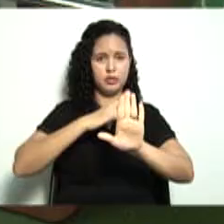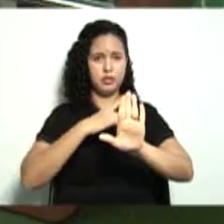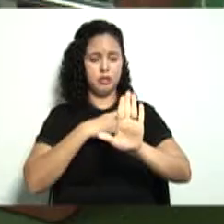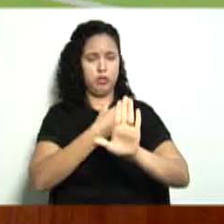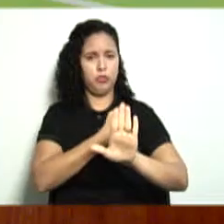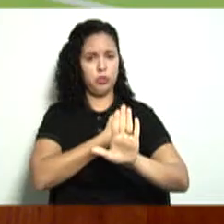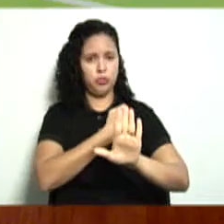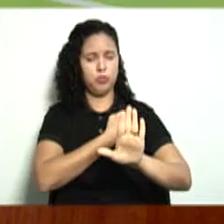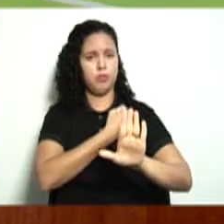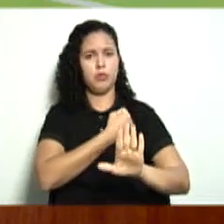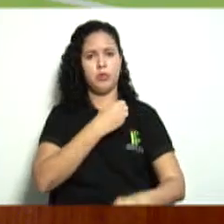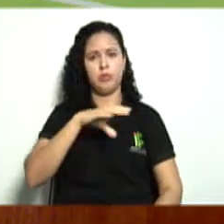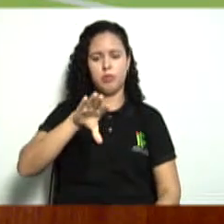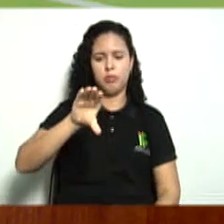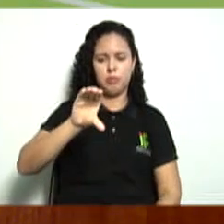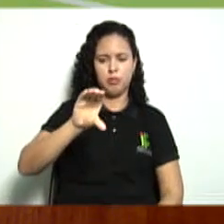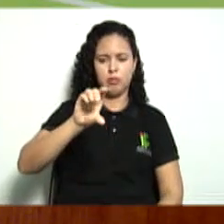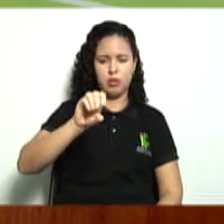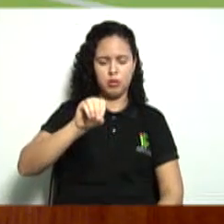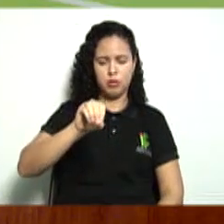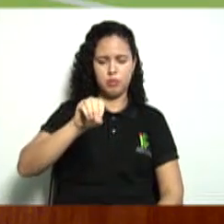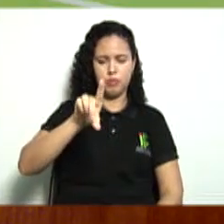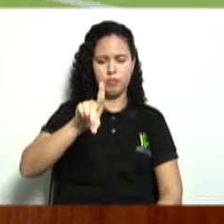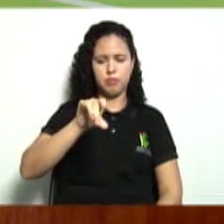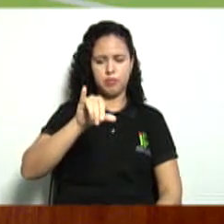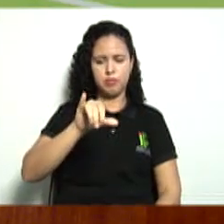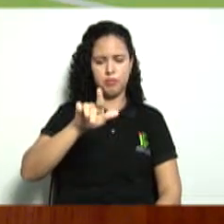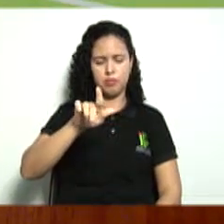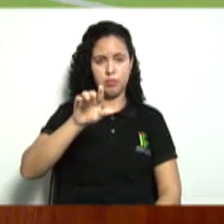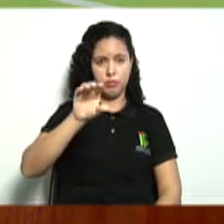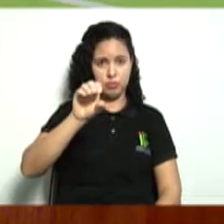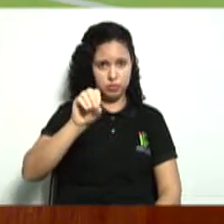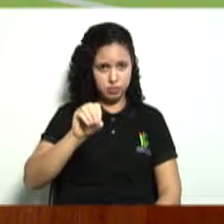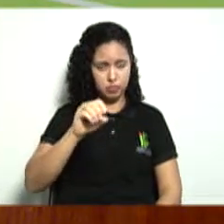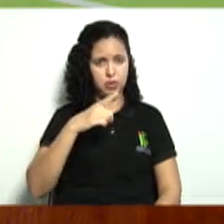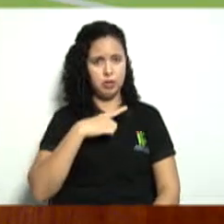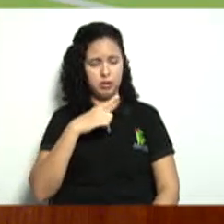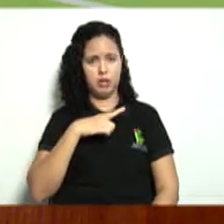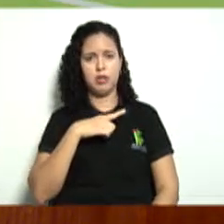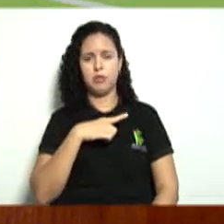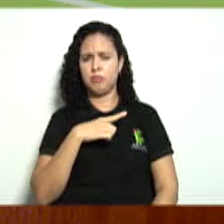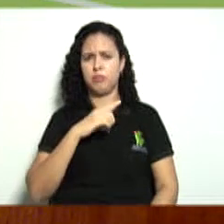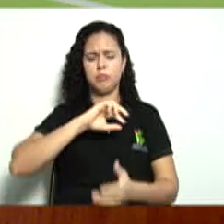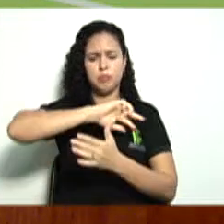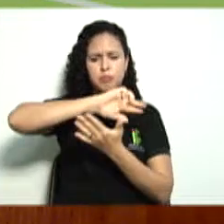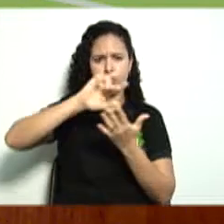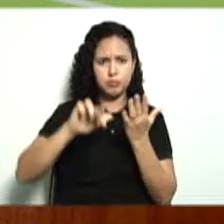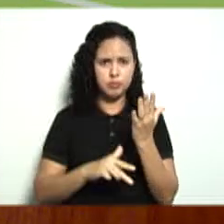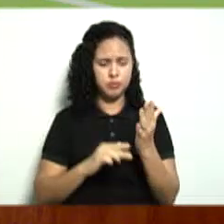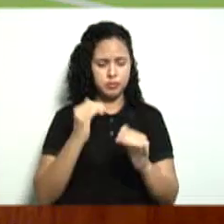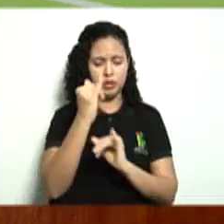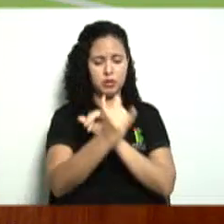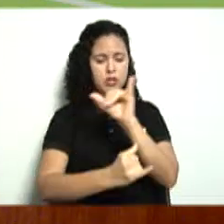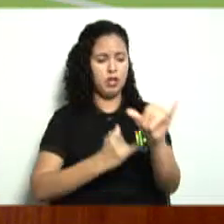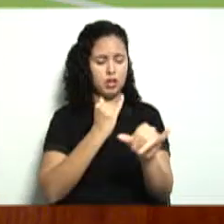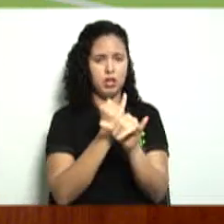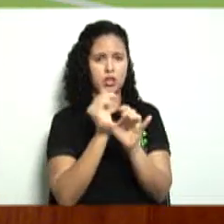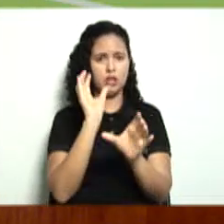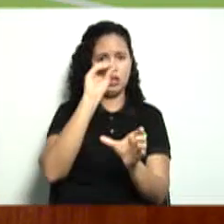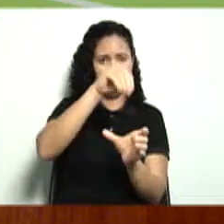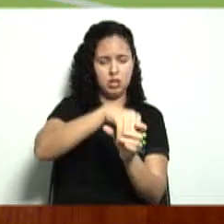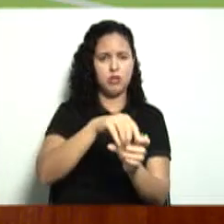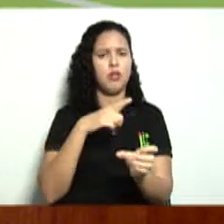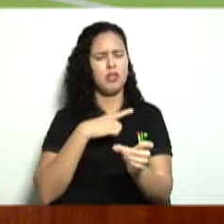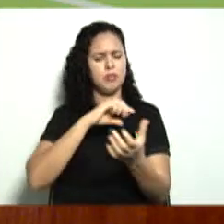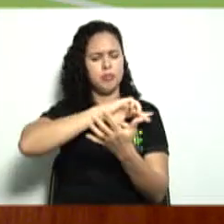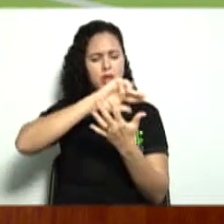por trás de toda aquela informação que tem na internet, existem diversos códigos feitos em linguagem de computador, linguagem de programação, que